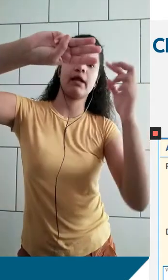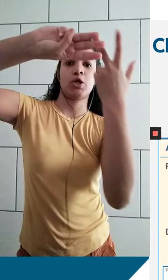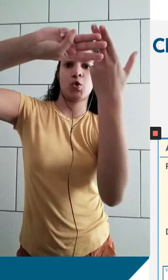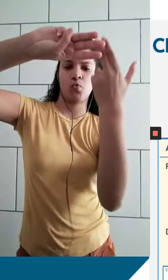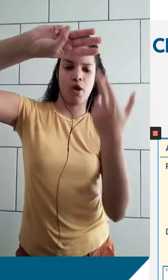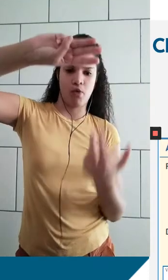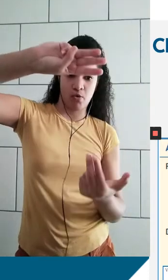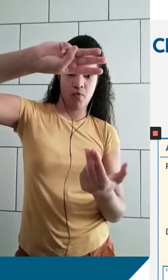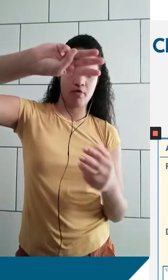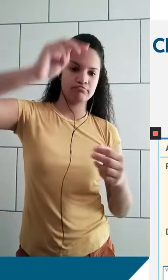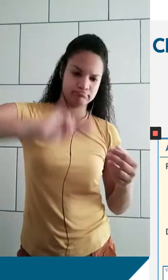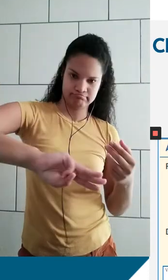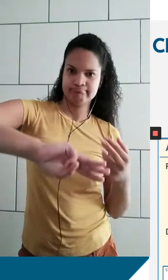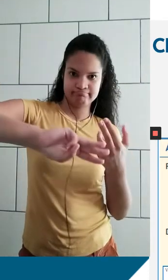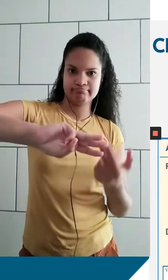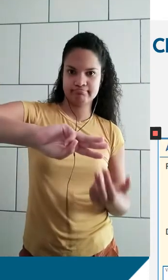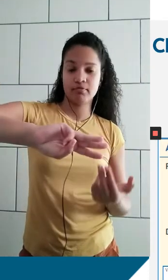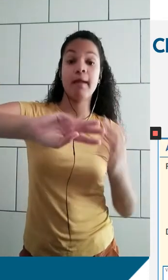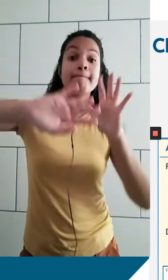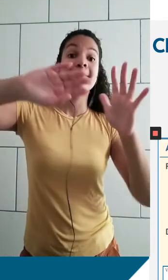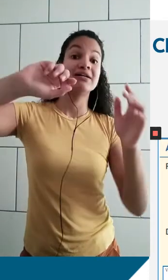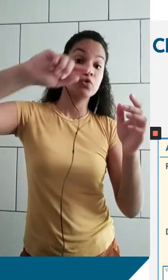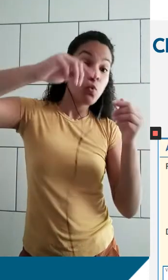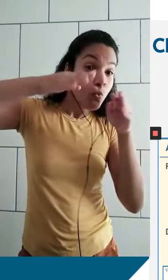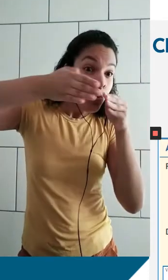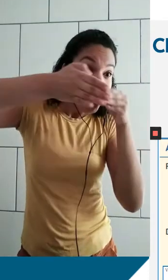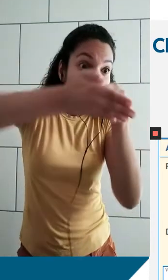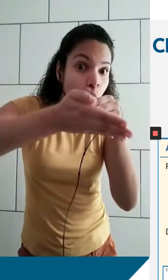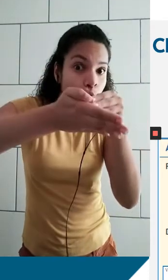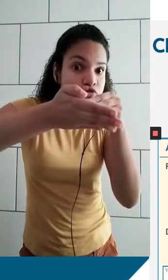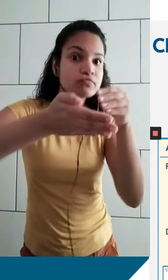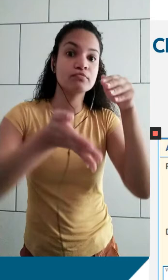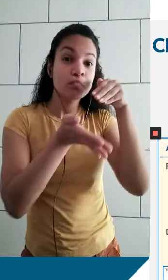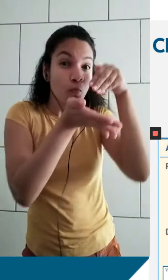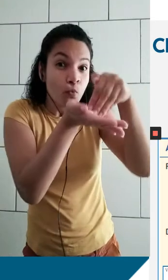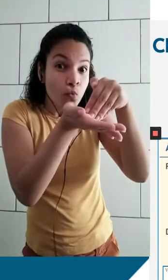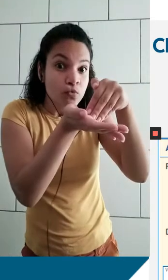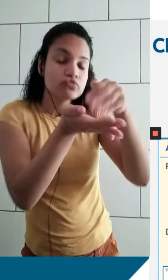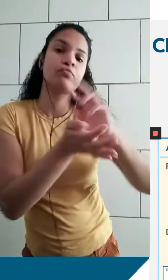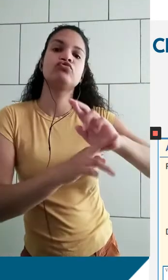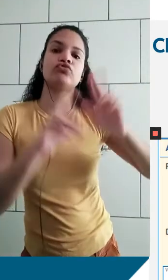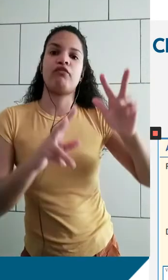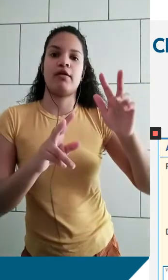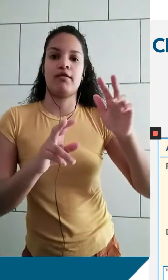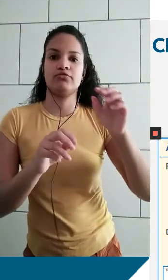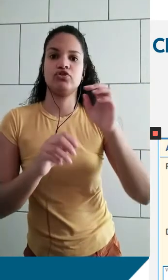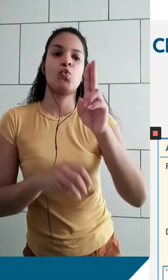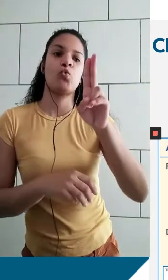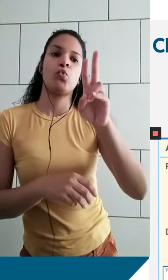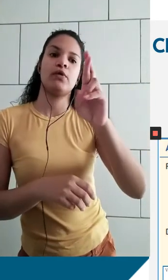guanina, uracila no RNA, adenina, citosina, guanina também no DNA. Mas ao invés